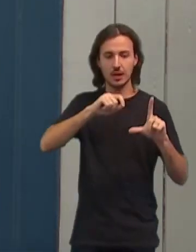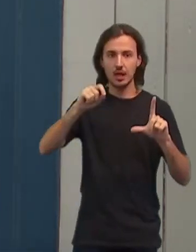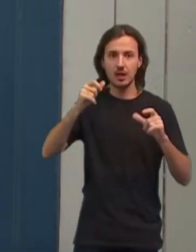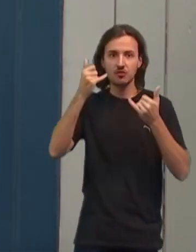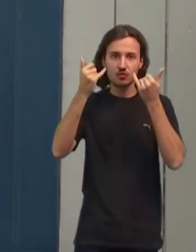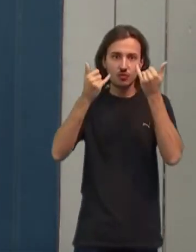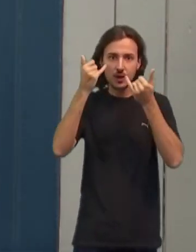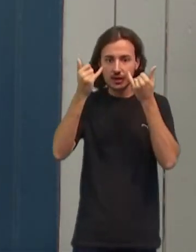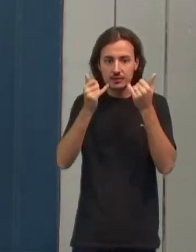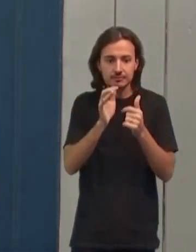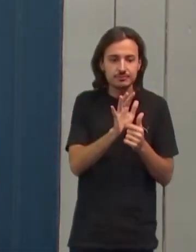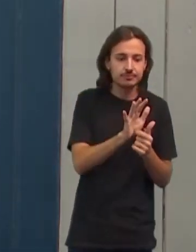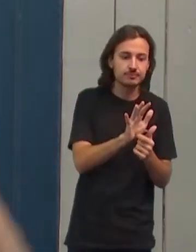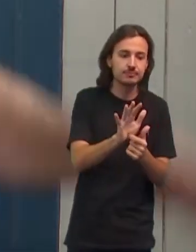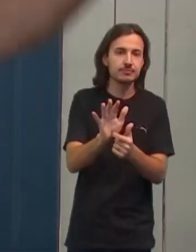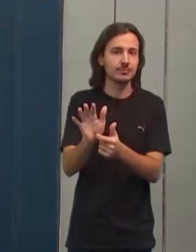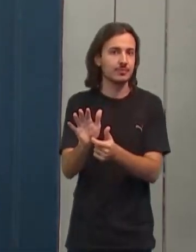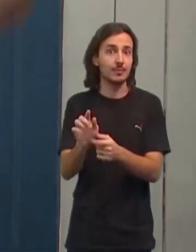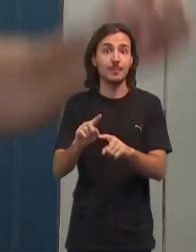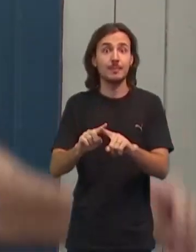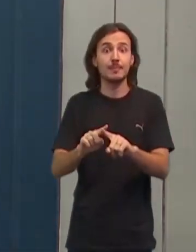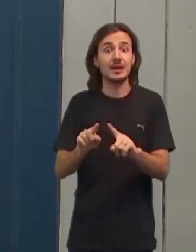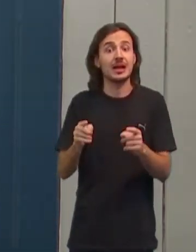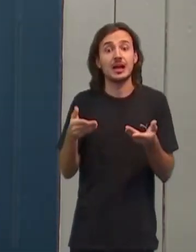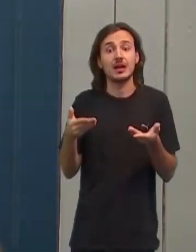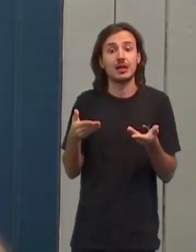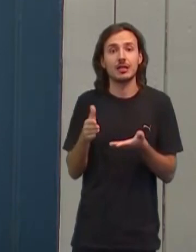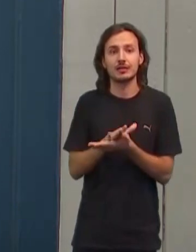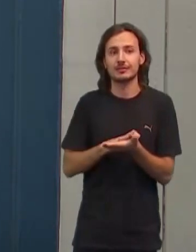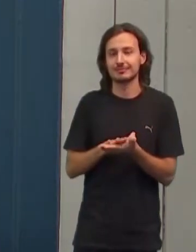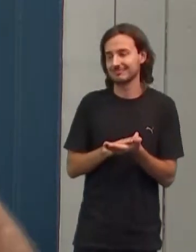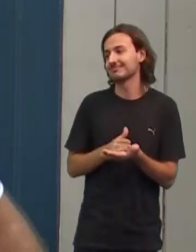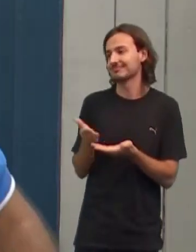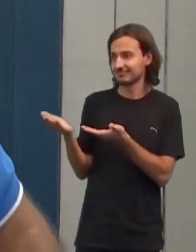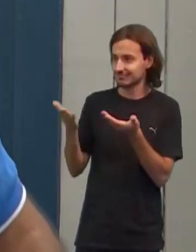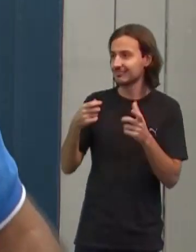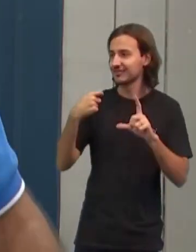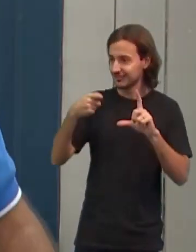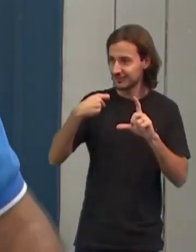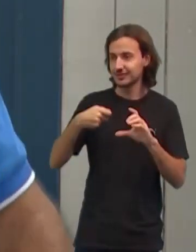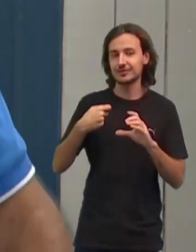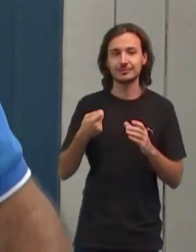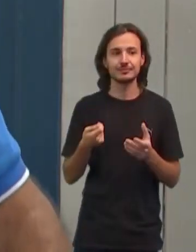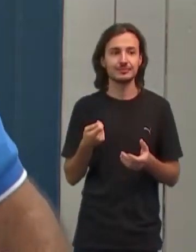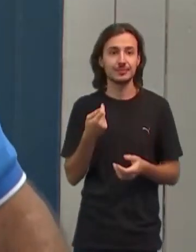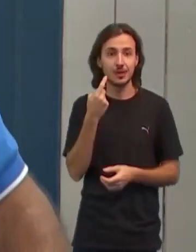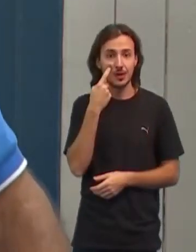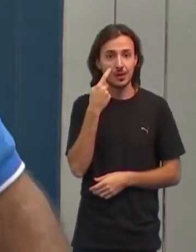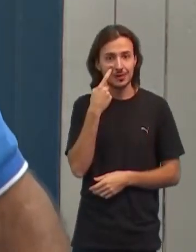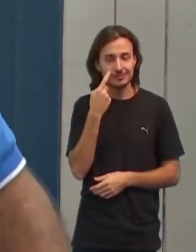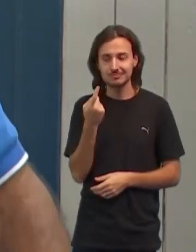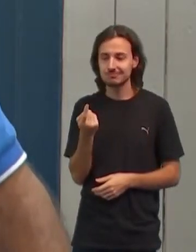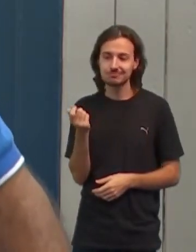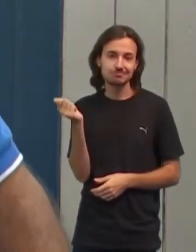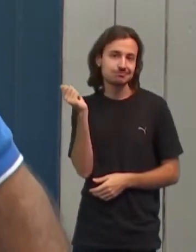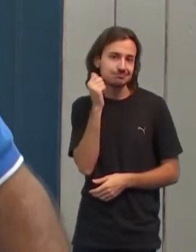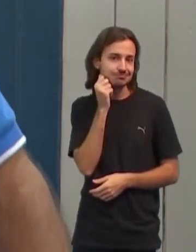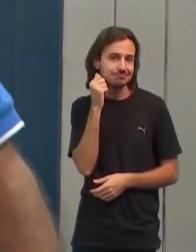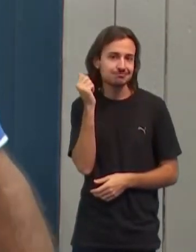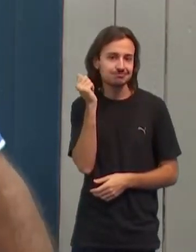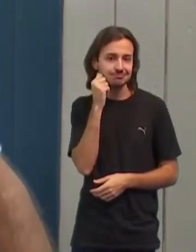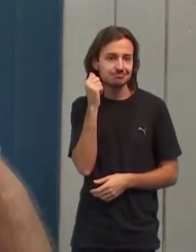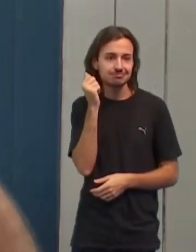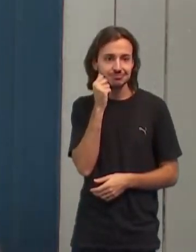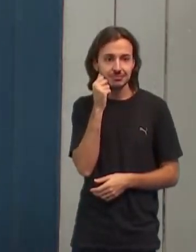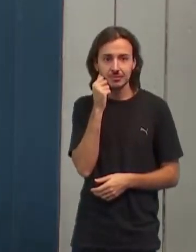que não trouxeram? Vamos lá. Põe para mim a apresentação aí. Na nossa cara, deixaram de